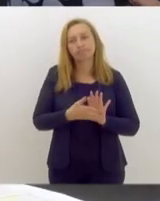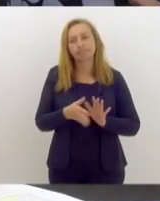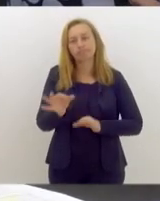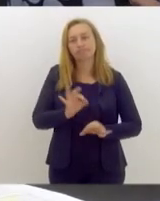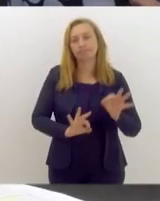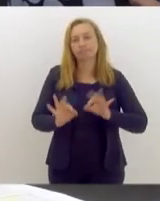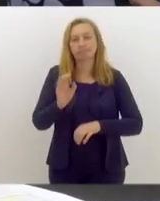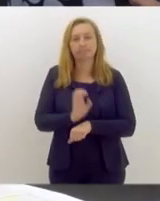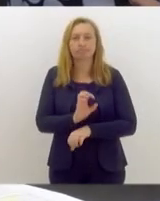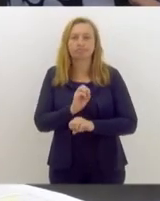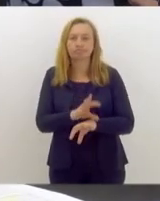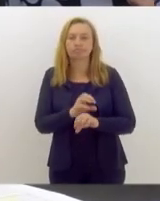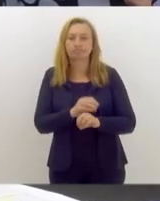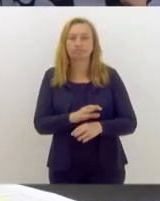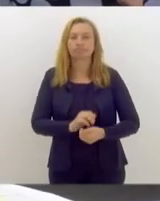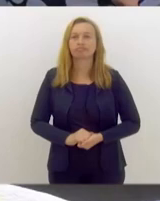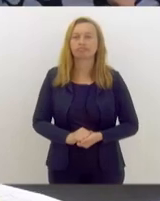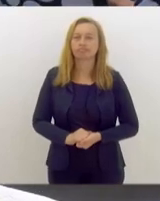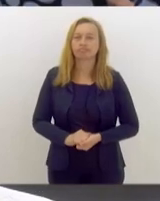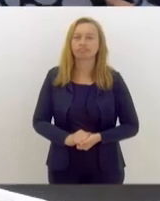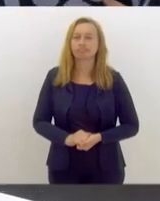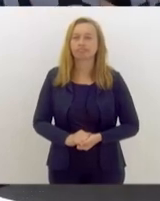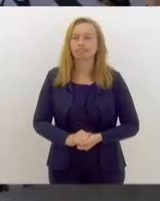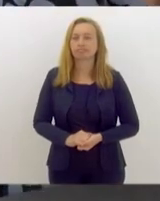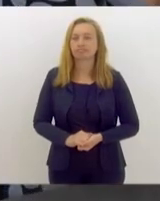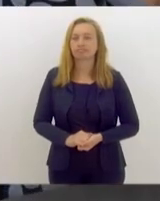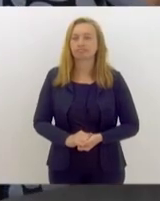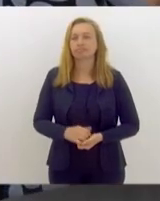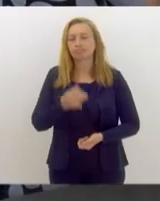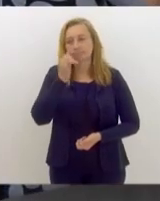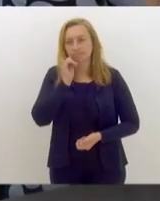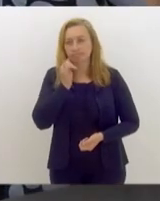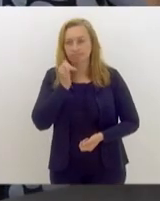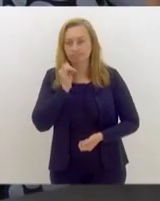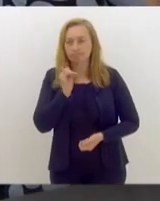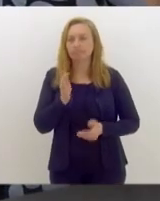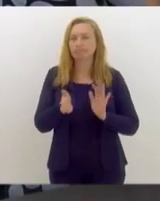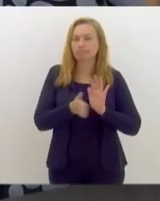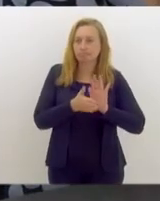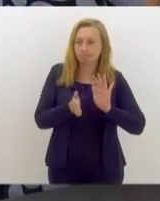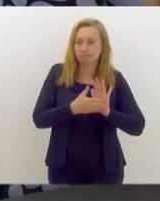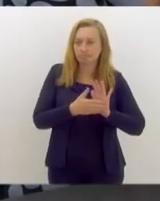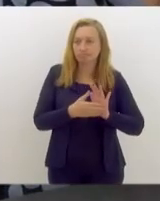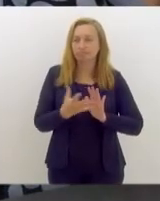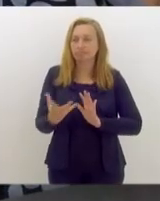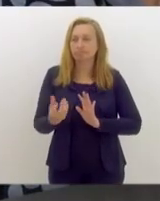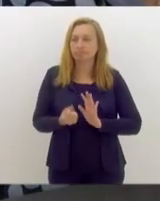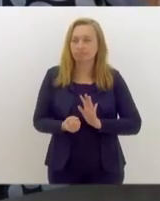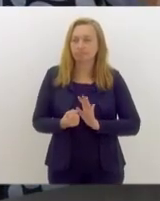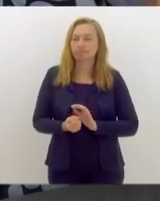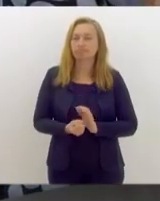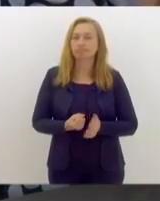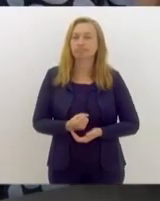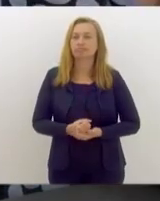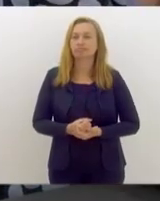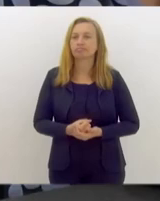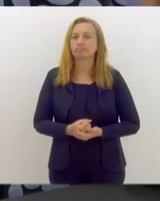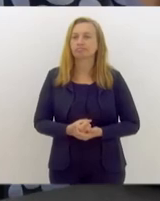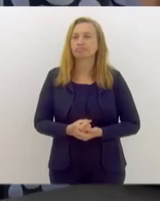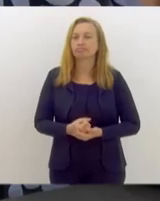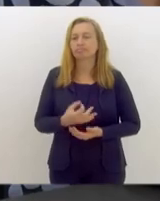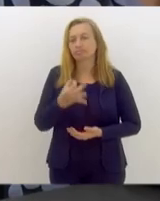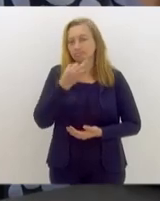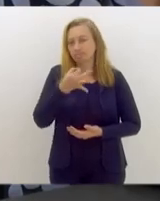de Educação, e a gente, como um dos, né, relatores da proposta, recebe as contribuições